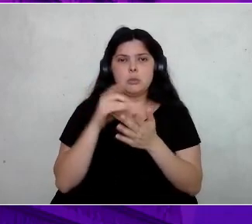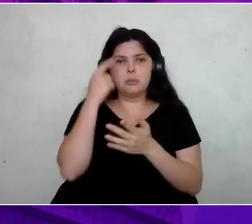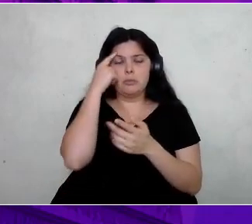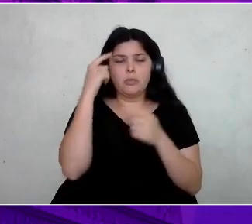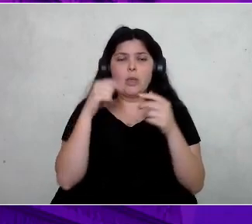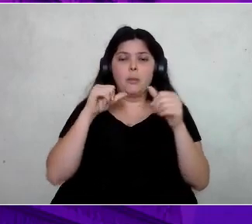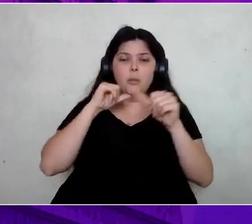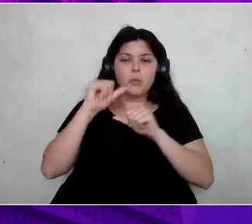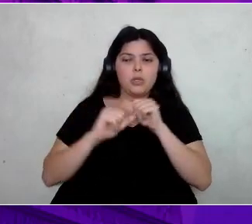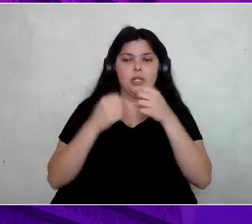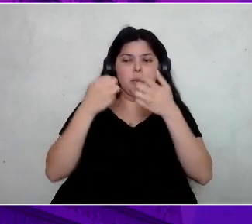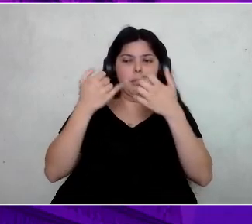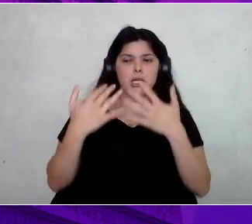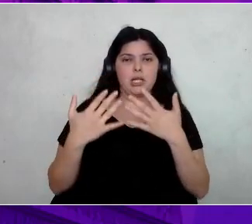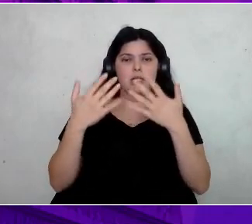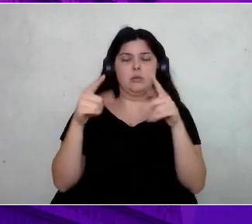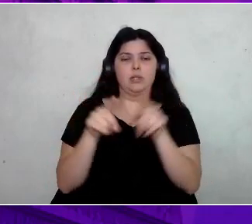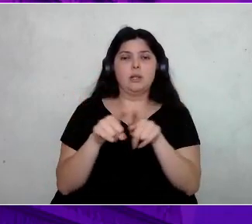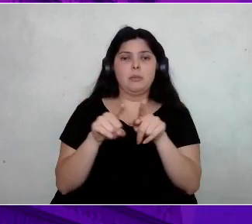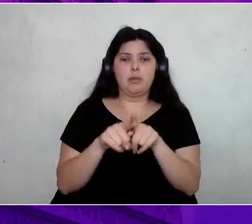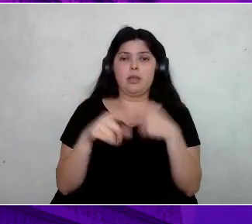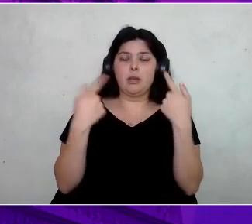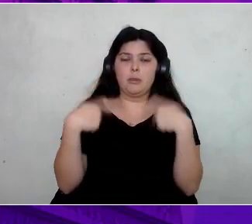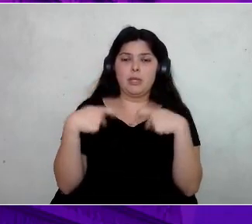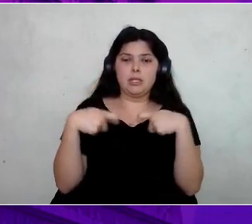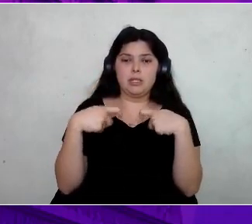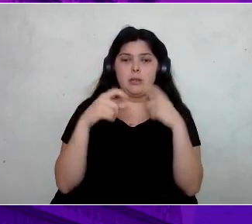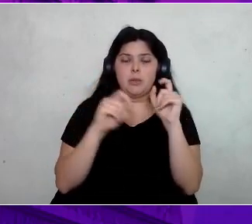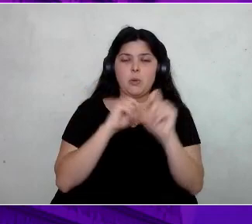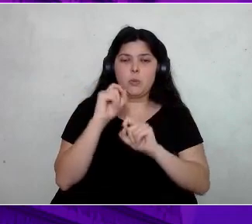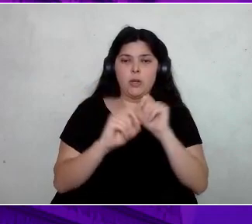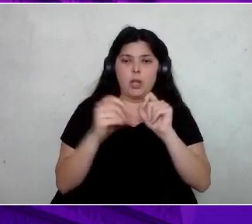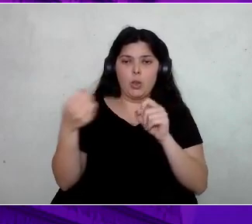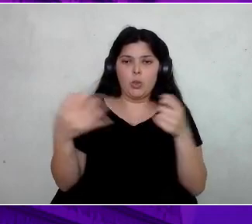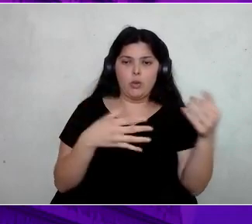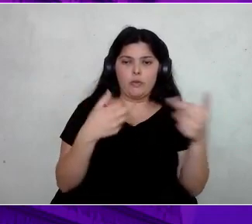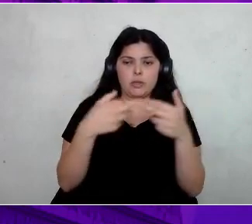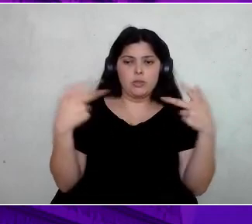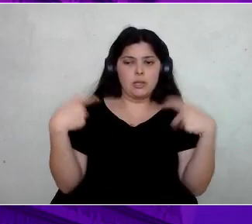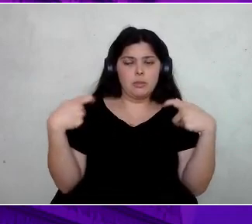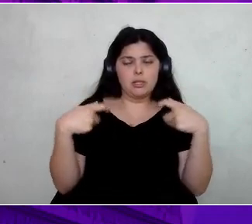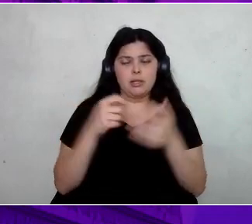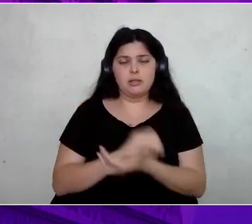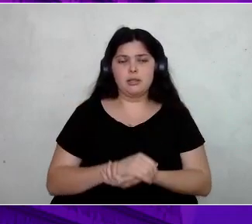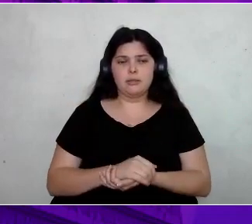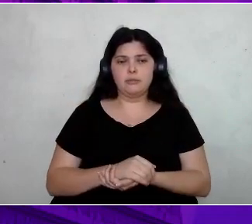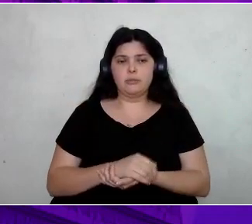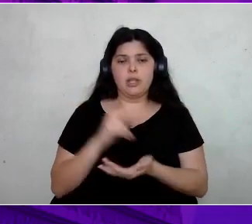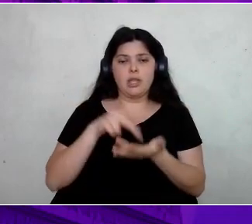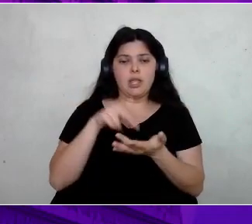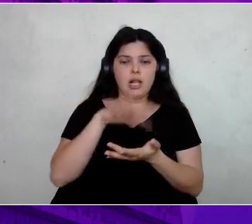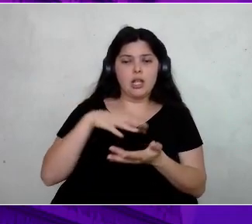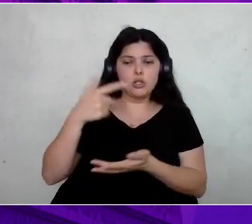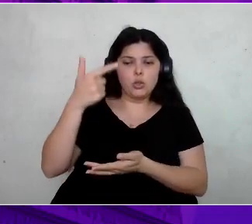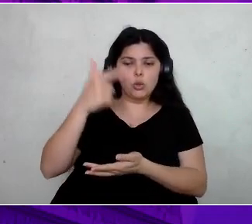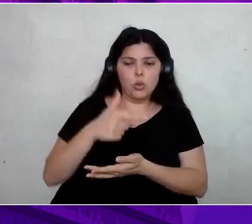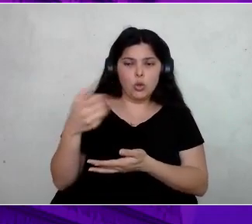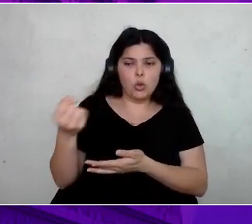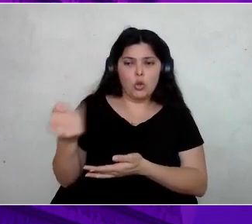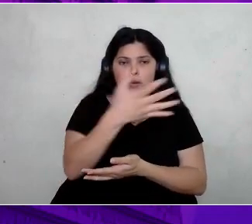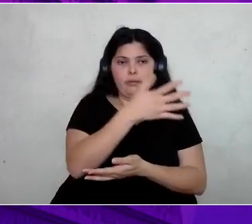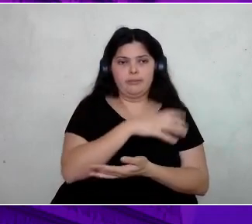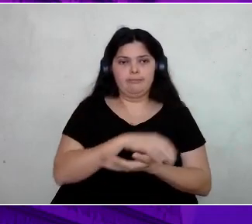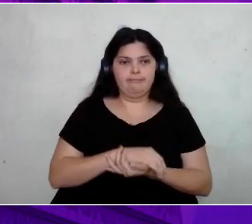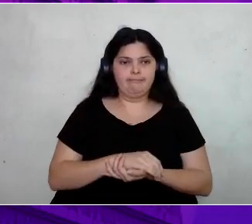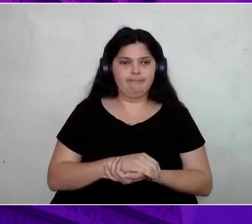necessárias para lidar com a nova necessidade, com a nova realidade que a gente tem. Não dá